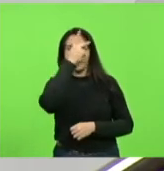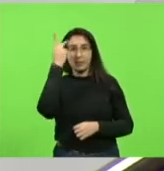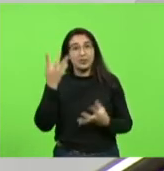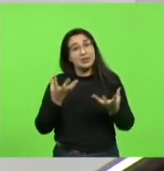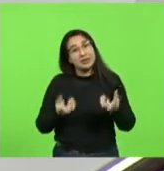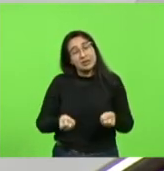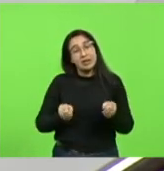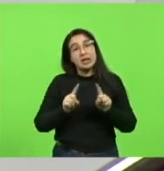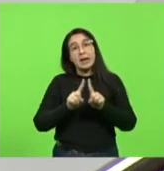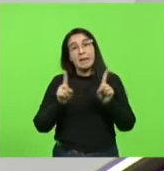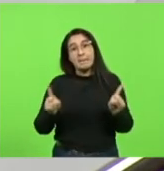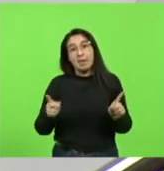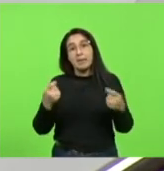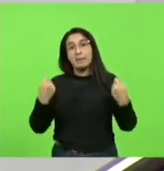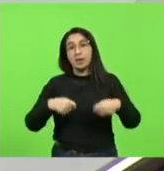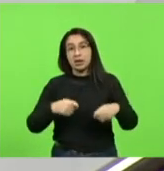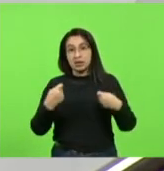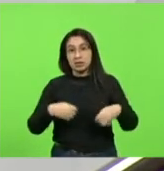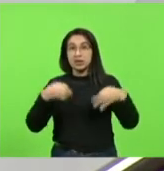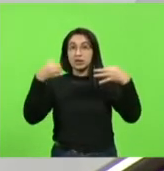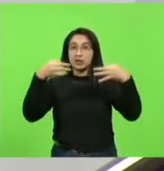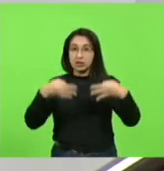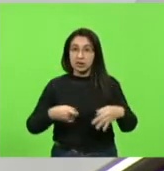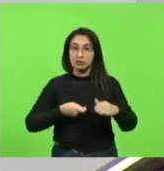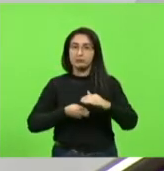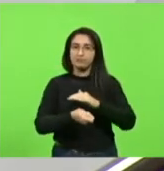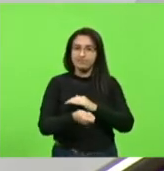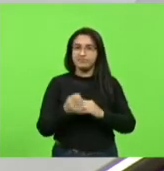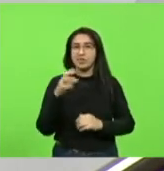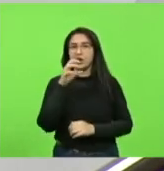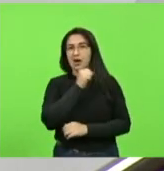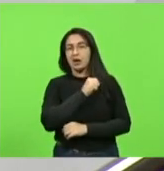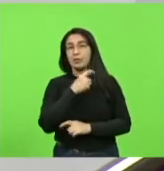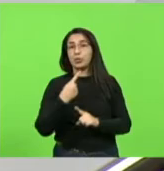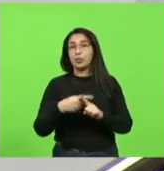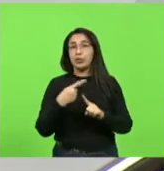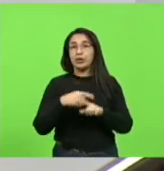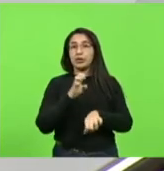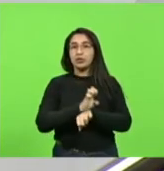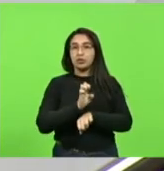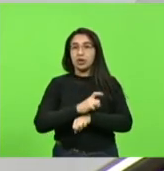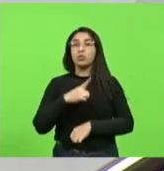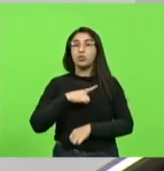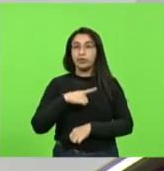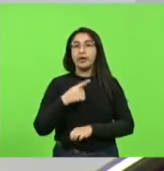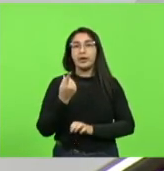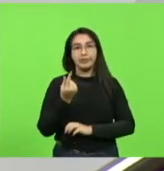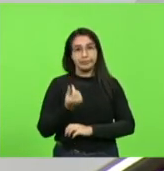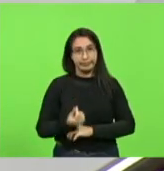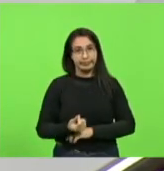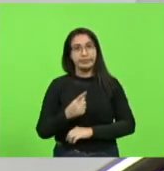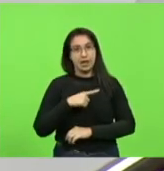concretizar. Nós precisamos que o dinheiro seja aplicado de forma muito rápida, porque o Estado está com ele tem recursos. Tem